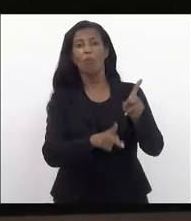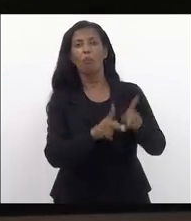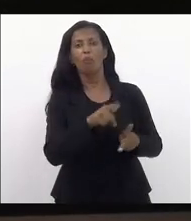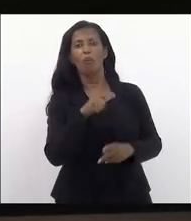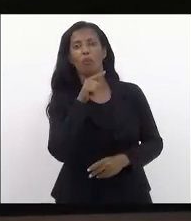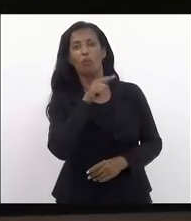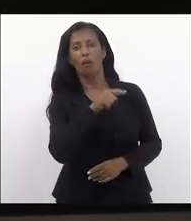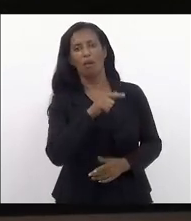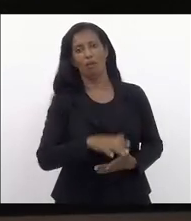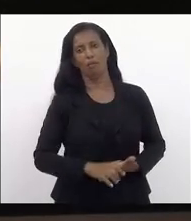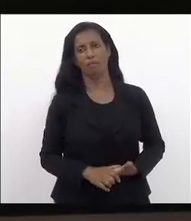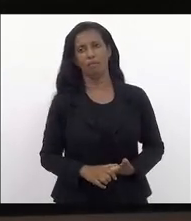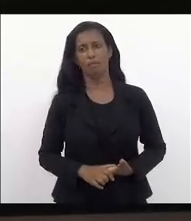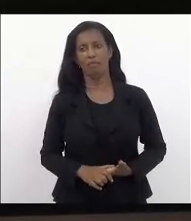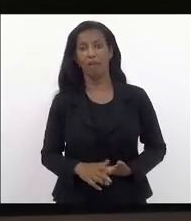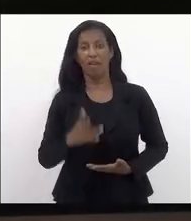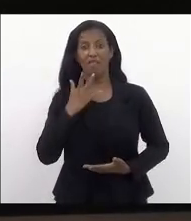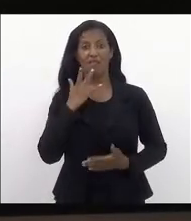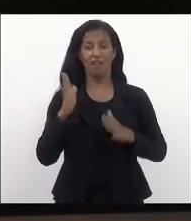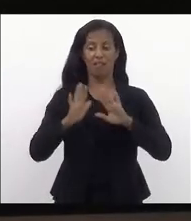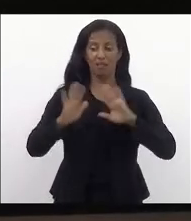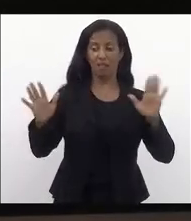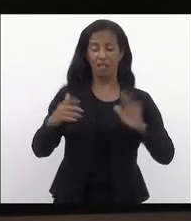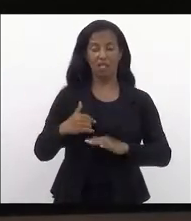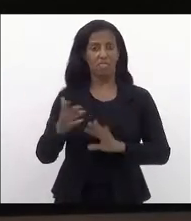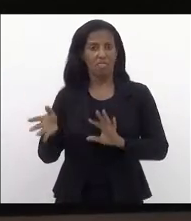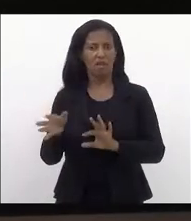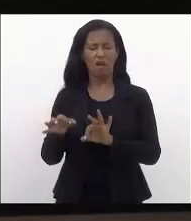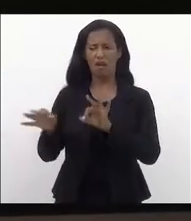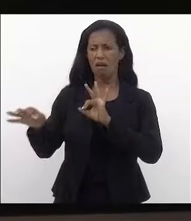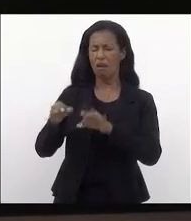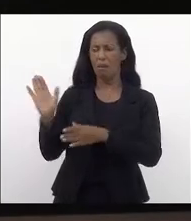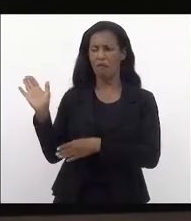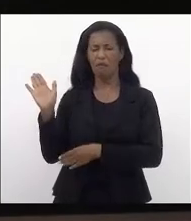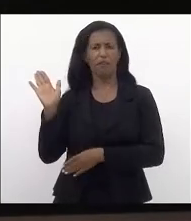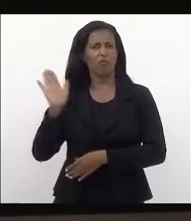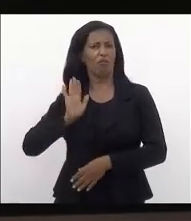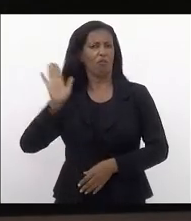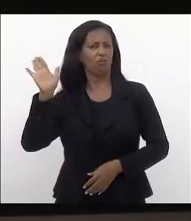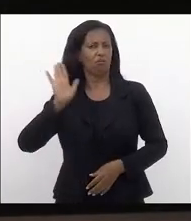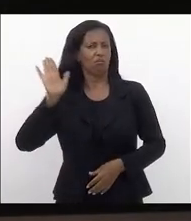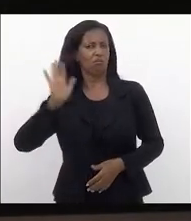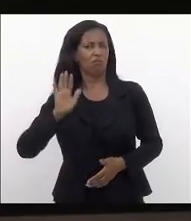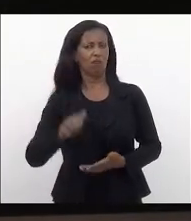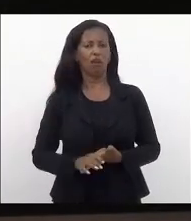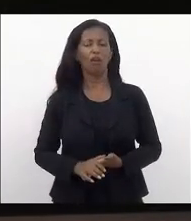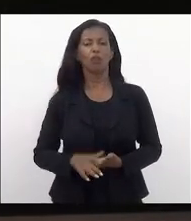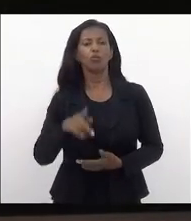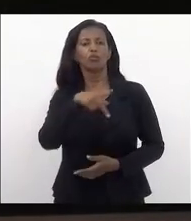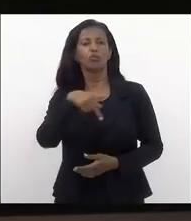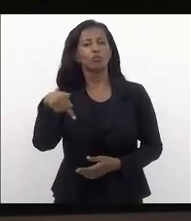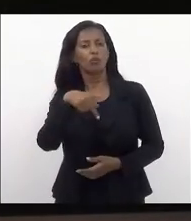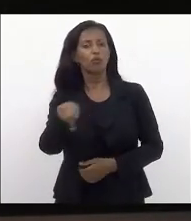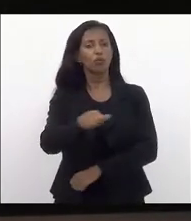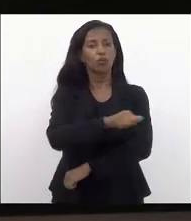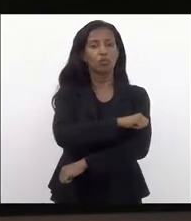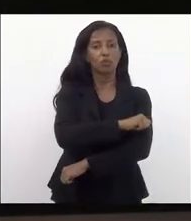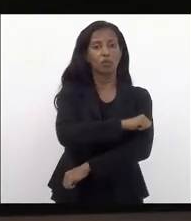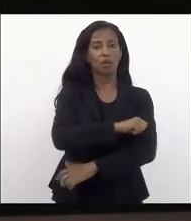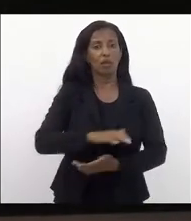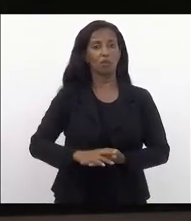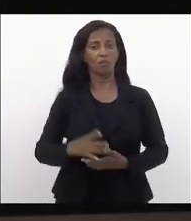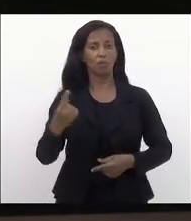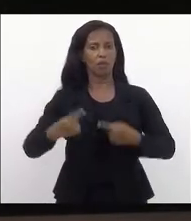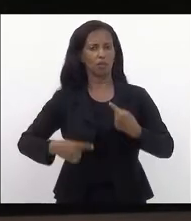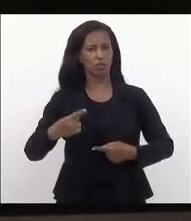Oeste aí falaram assim não mas foi feito um plebiscito dos professores dos alunos para